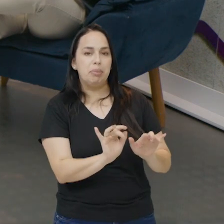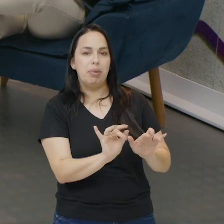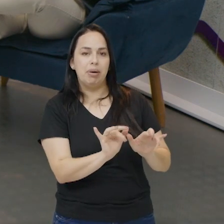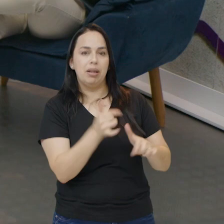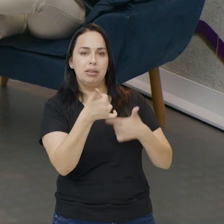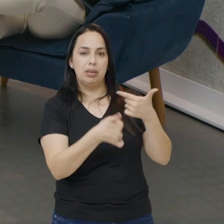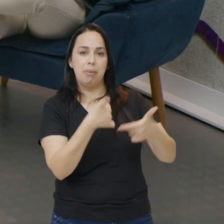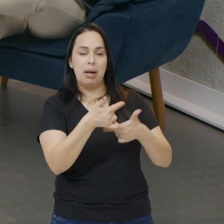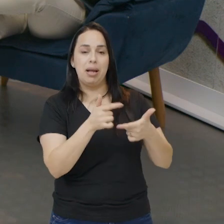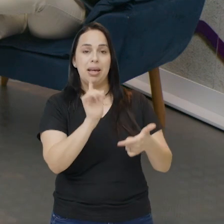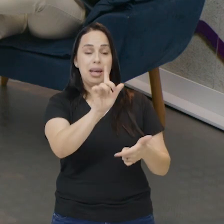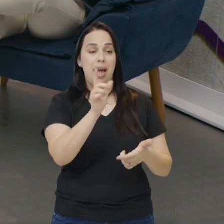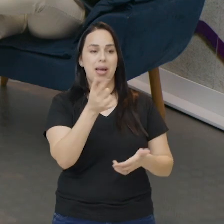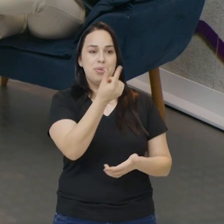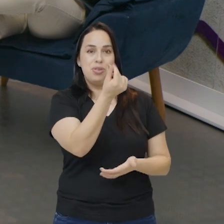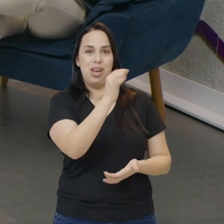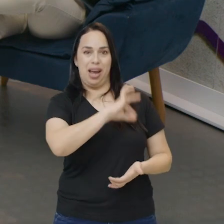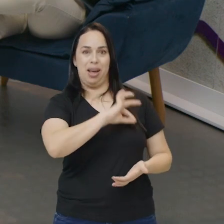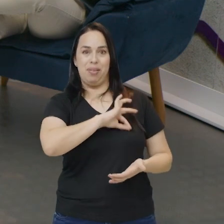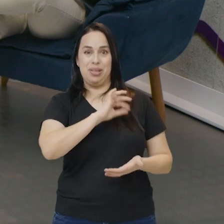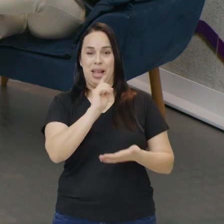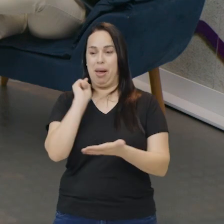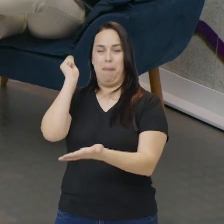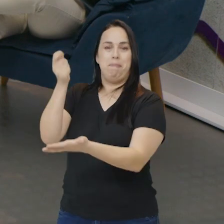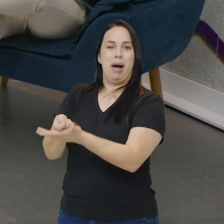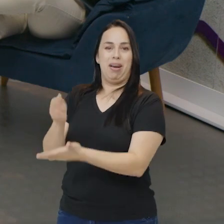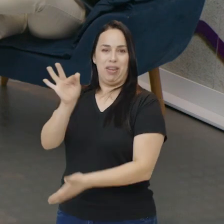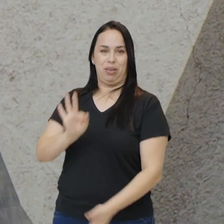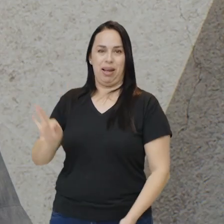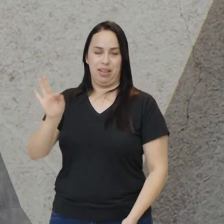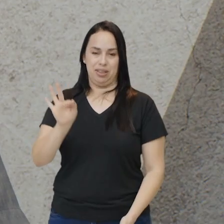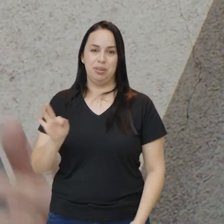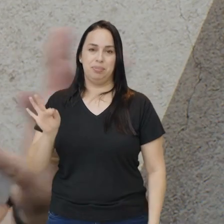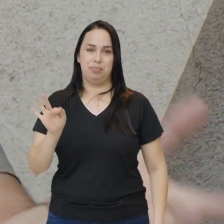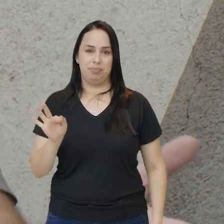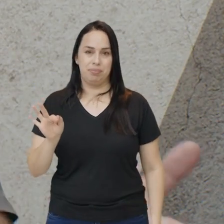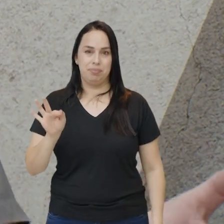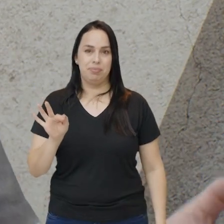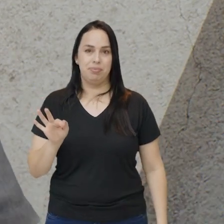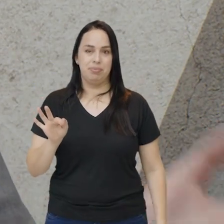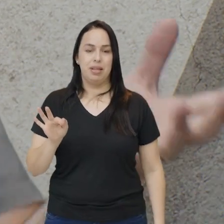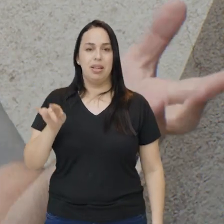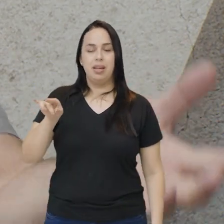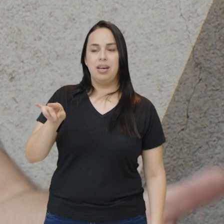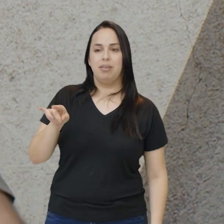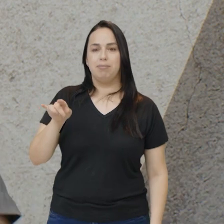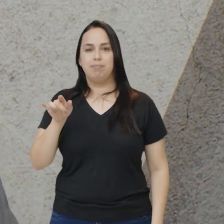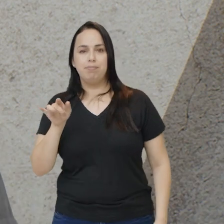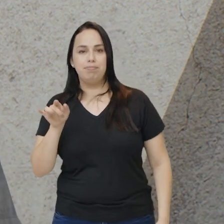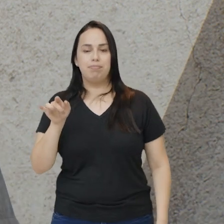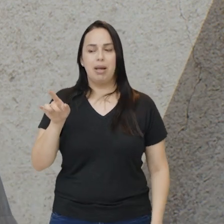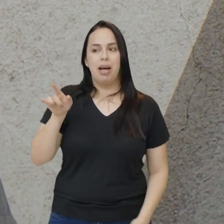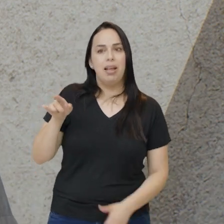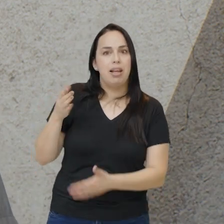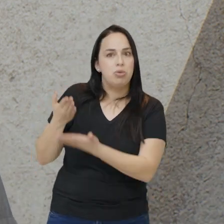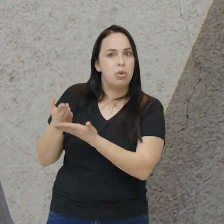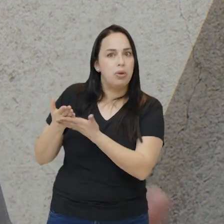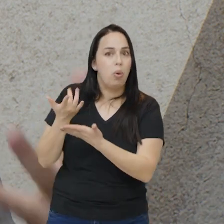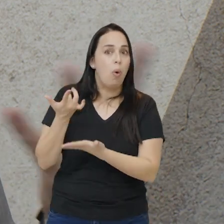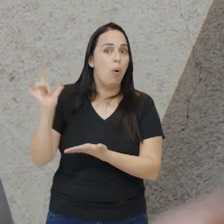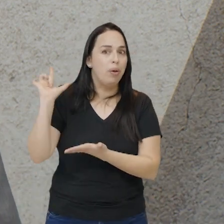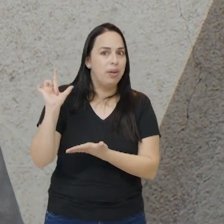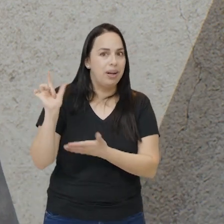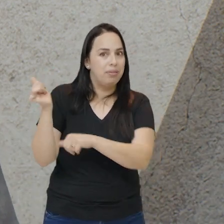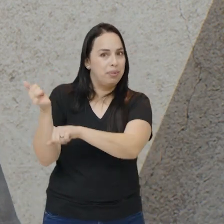como atendente como forma de pagar essa faculdade, por exemplo, e muitas vezes ele deixa de seguir a sua própria carreira de formação